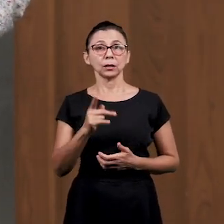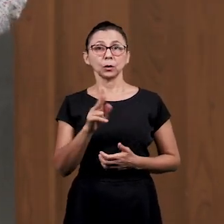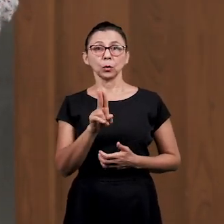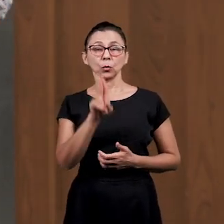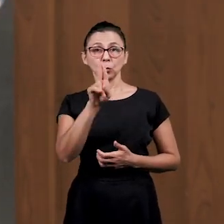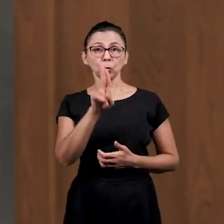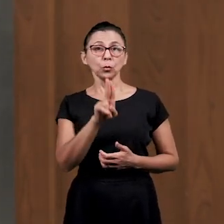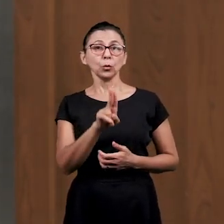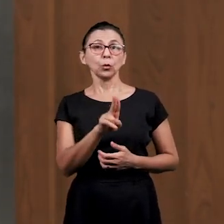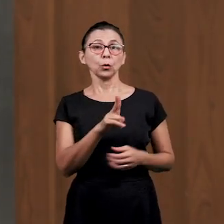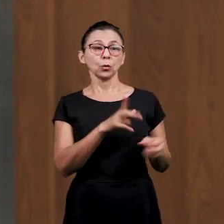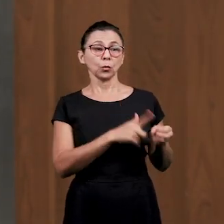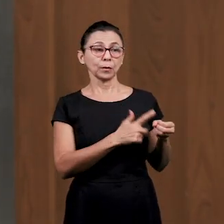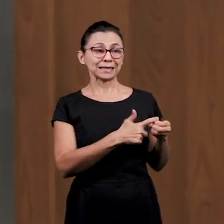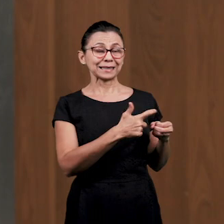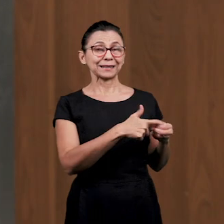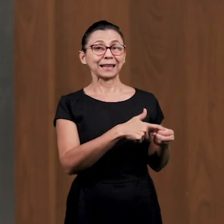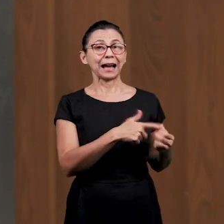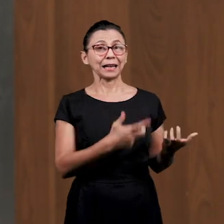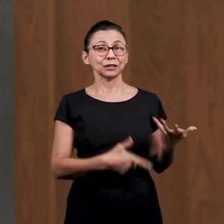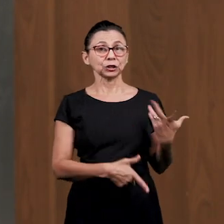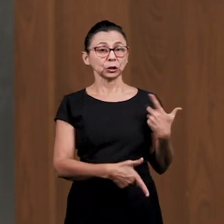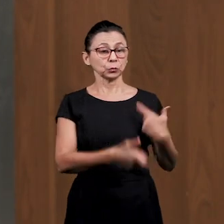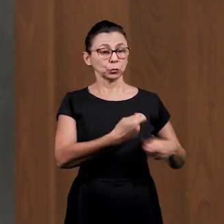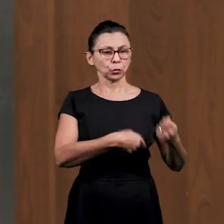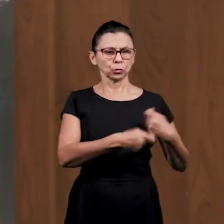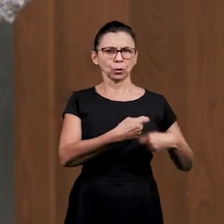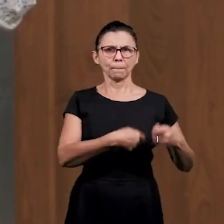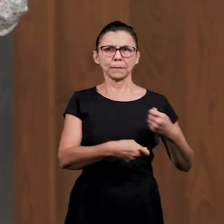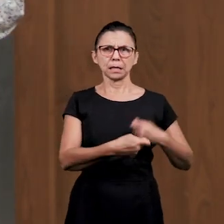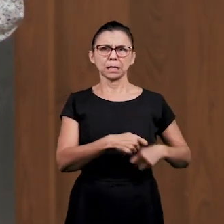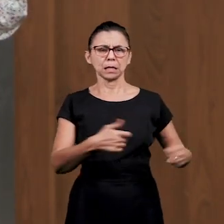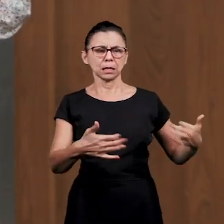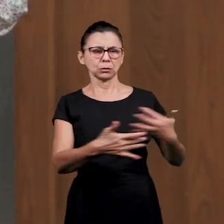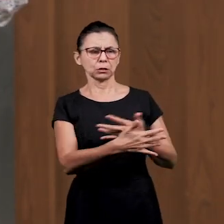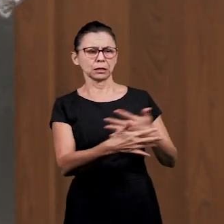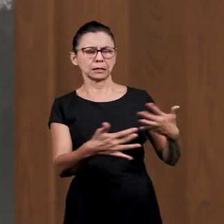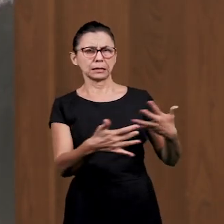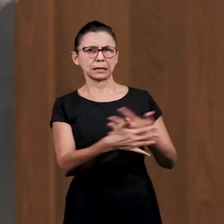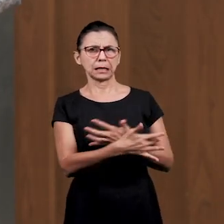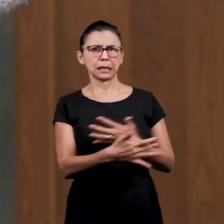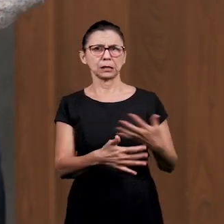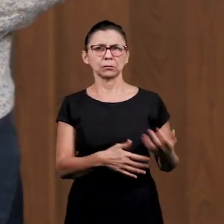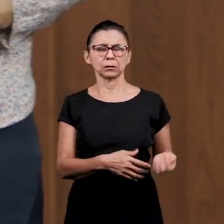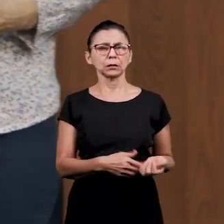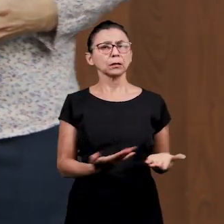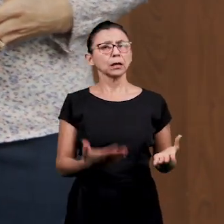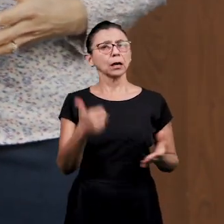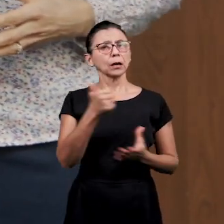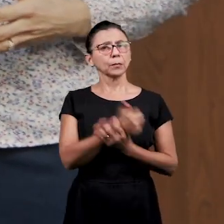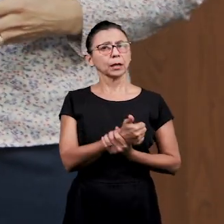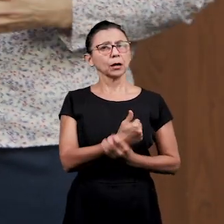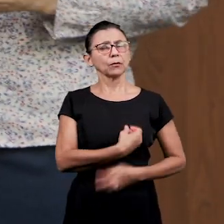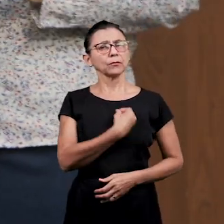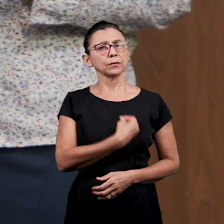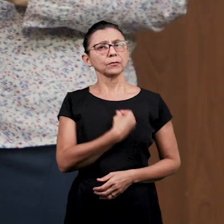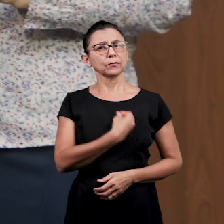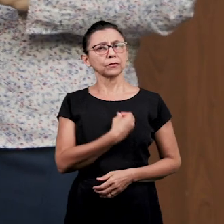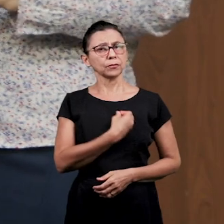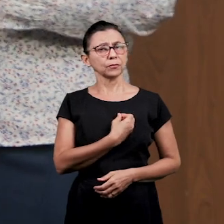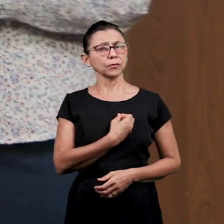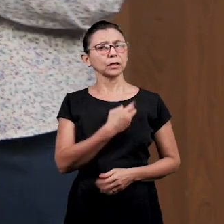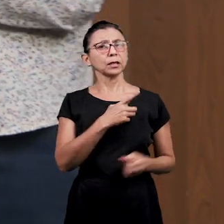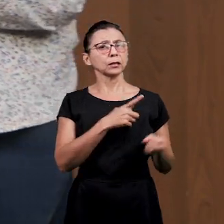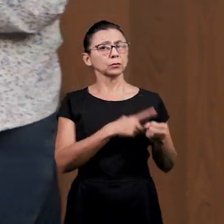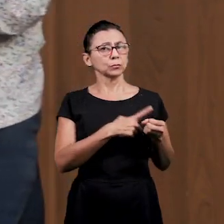Ur dos Caldeus era um importante centro econômico. E Abraão vivia naquele lugar. Abraão